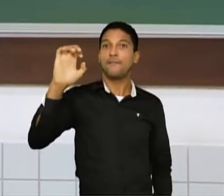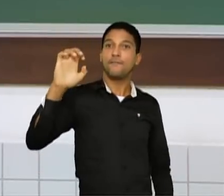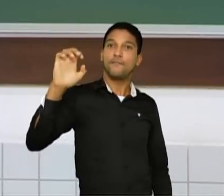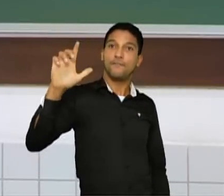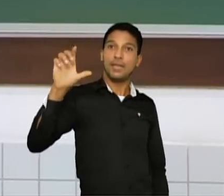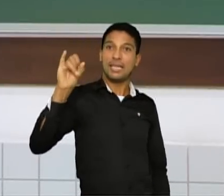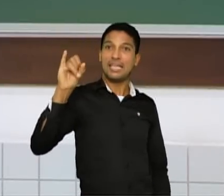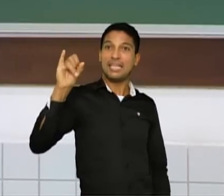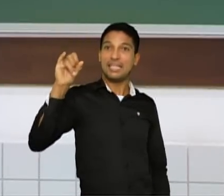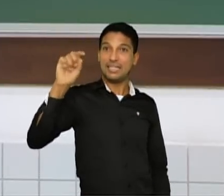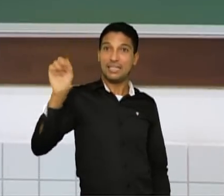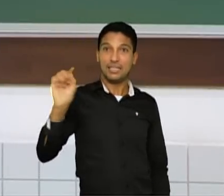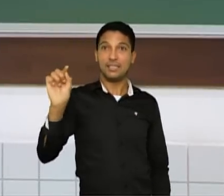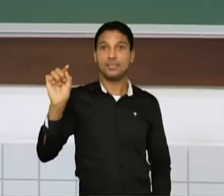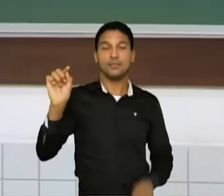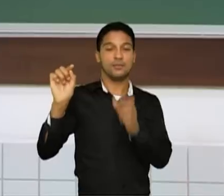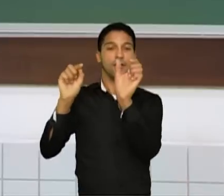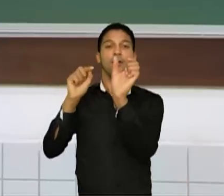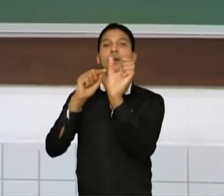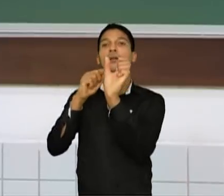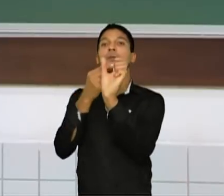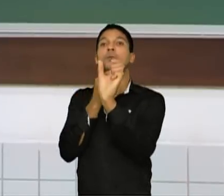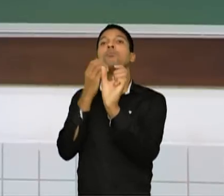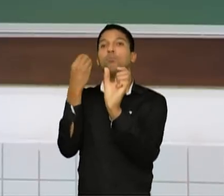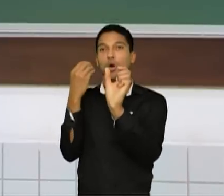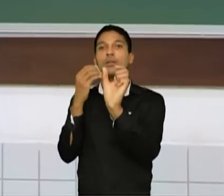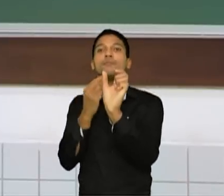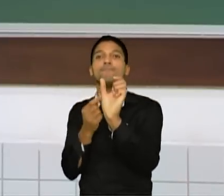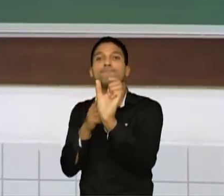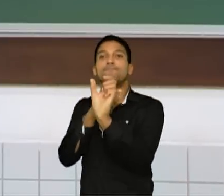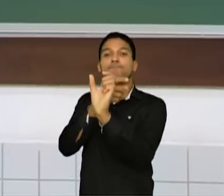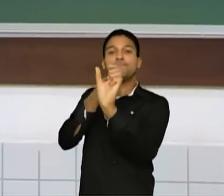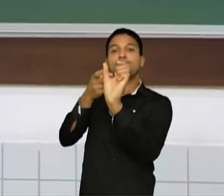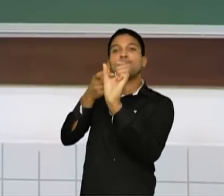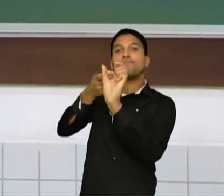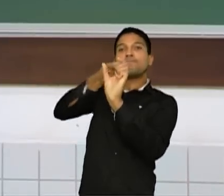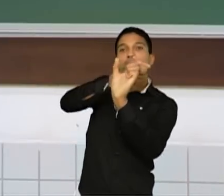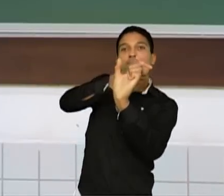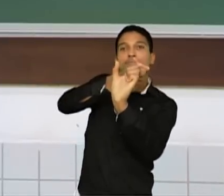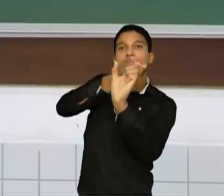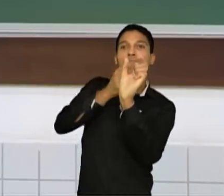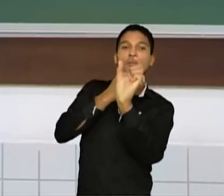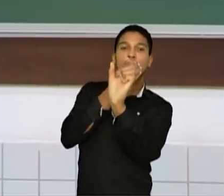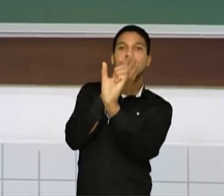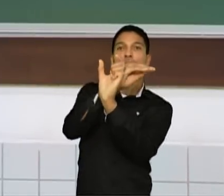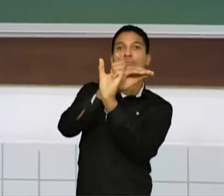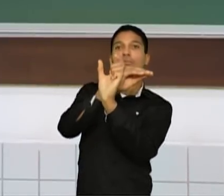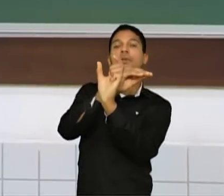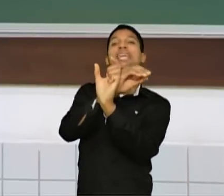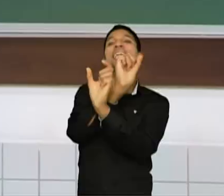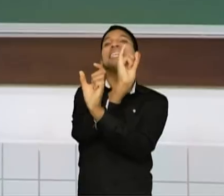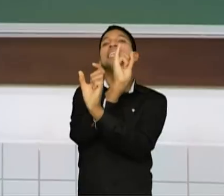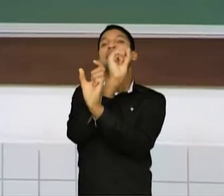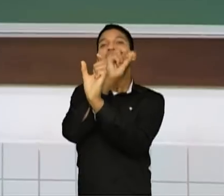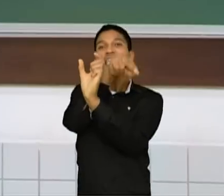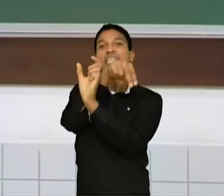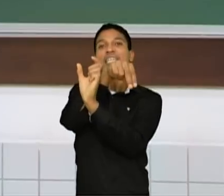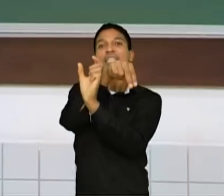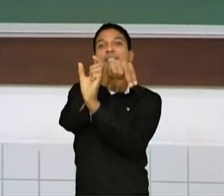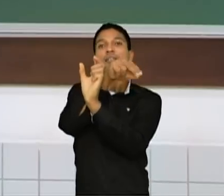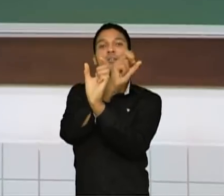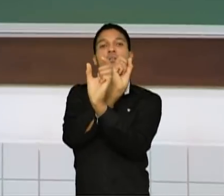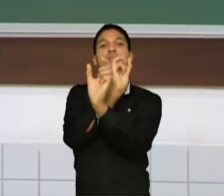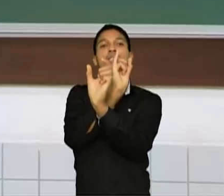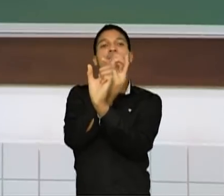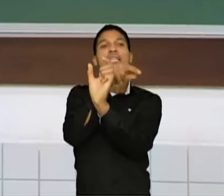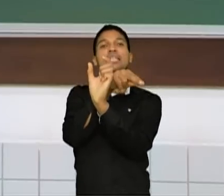palavra. Infeliz, eu tenho uma derivação prefixal. Né? Lembram quando a gente coloca prefixo e sufixo juntos na mesma palavra?